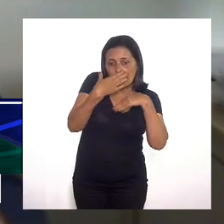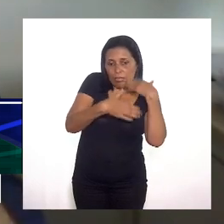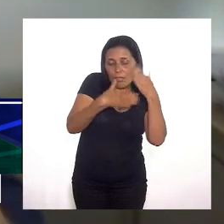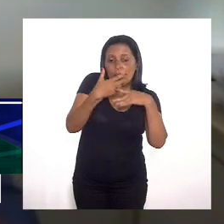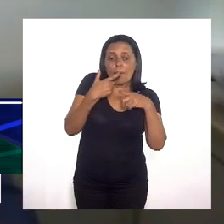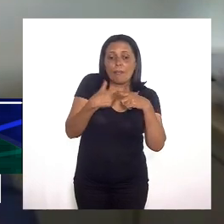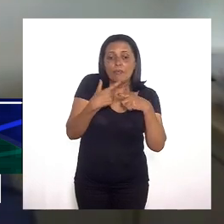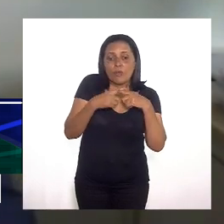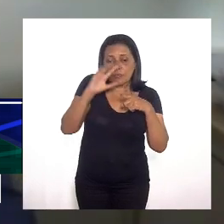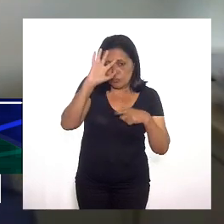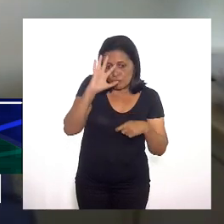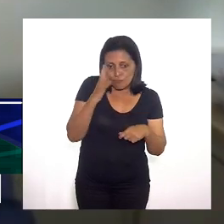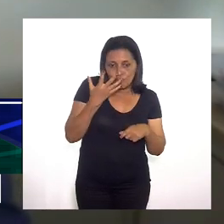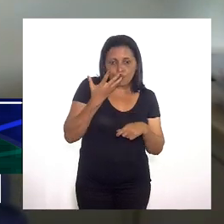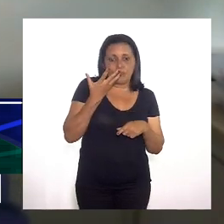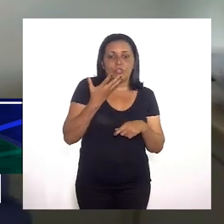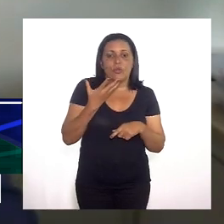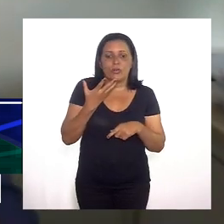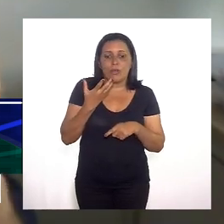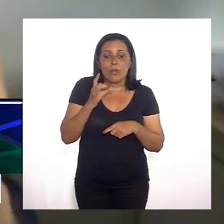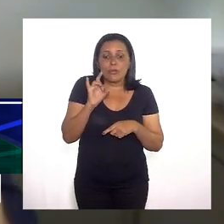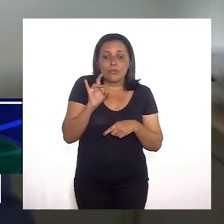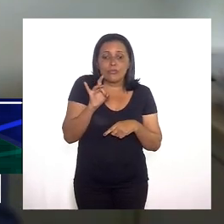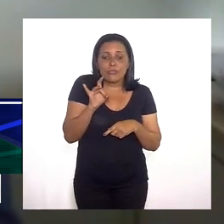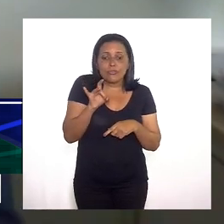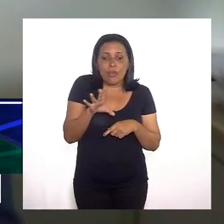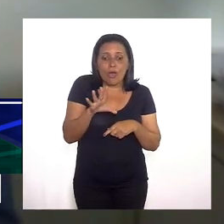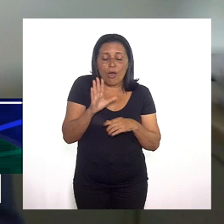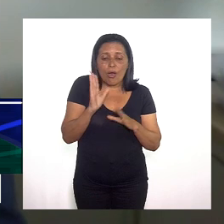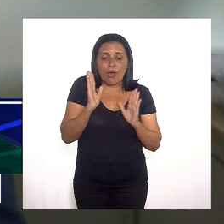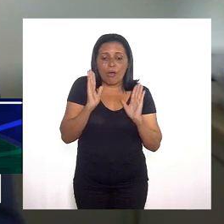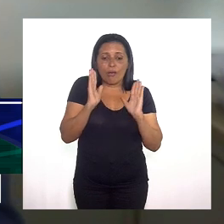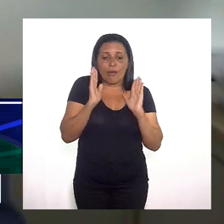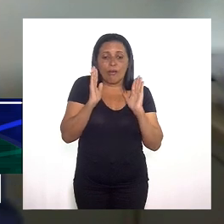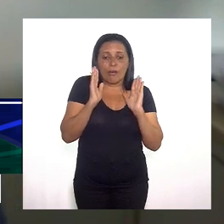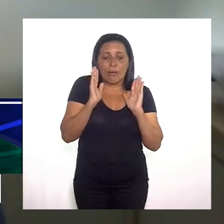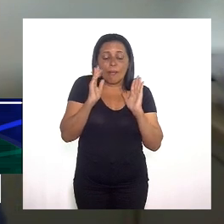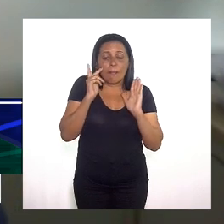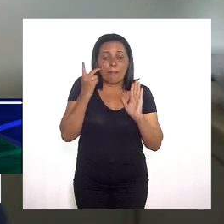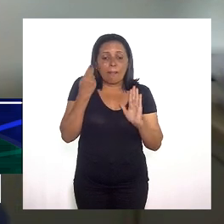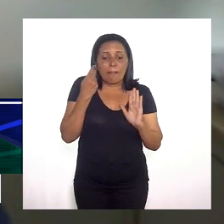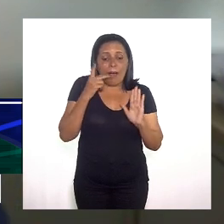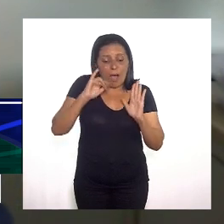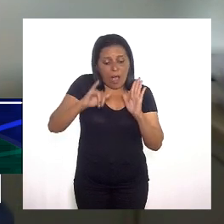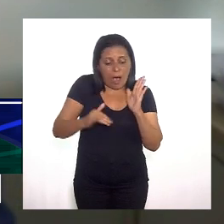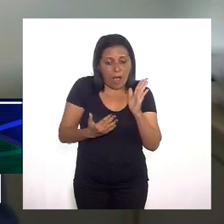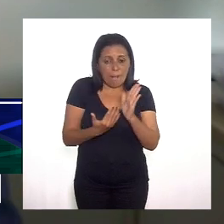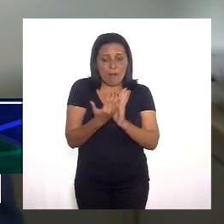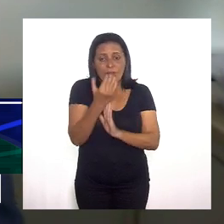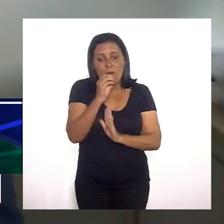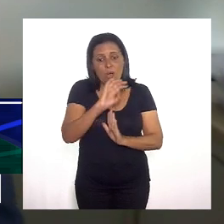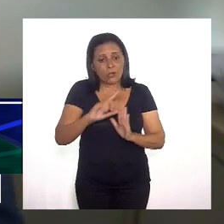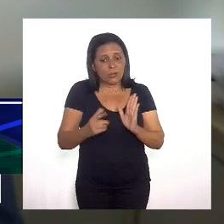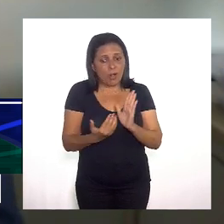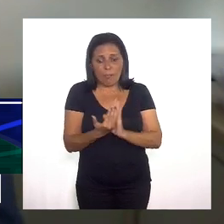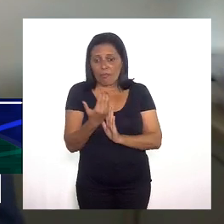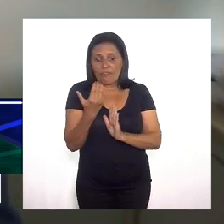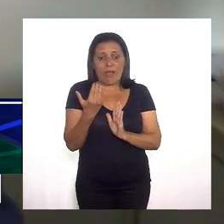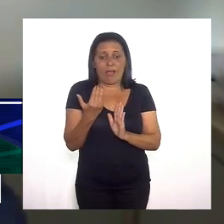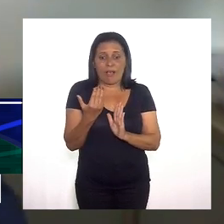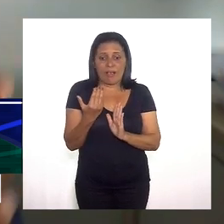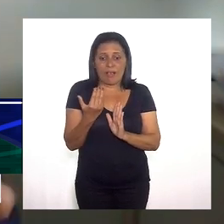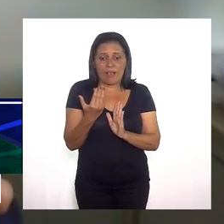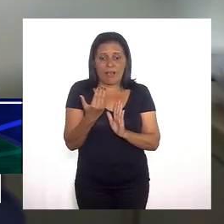O projeto de resolução... é só e somente para aprovar ou não aprovar